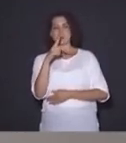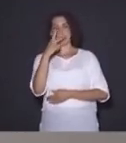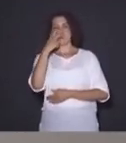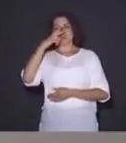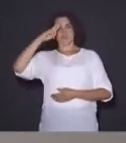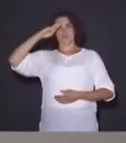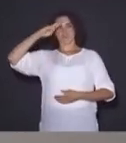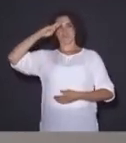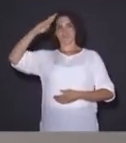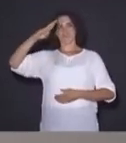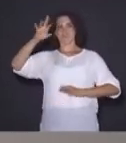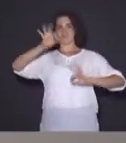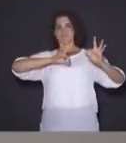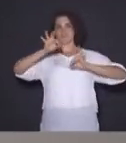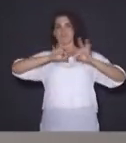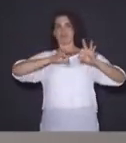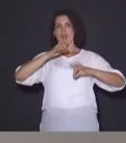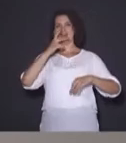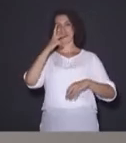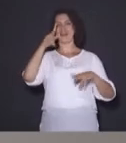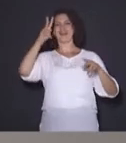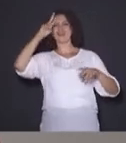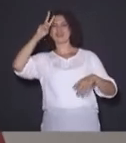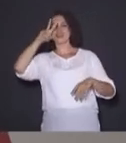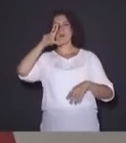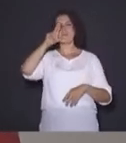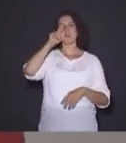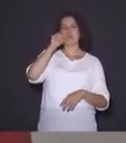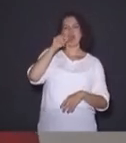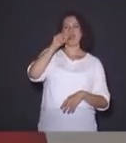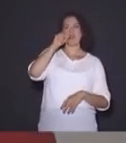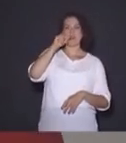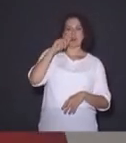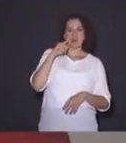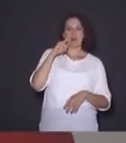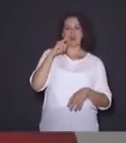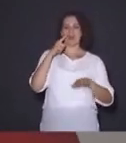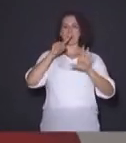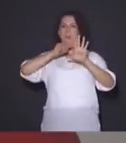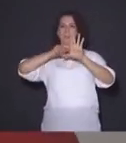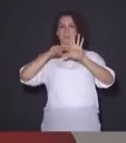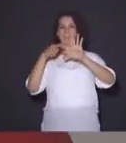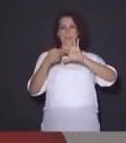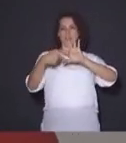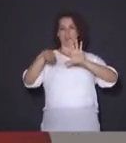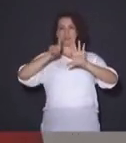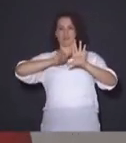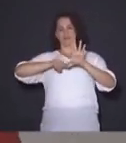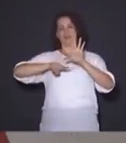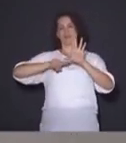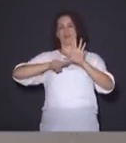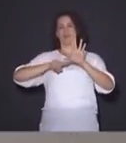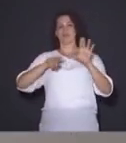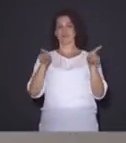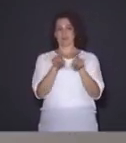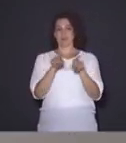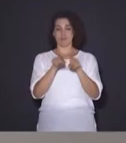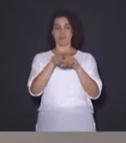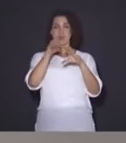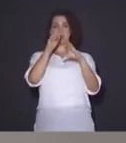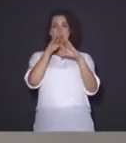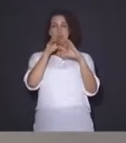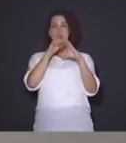amarelo que nós estamos pagando o pato amarelo é a aglomeração da